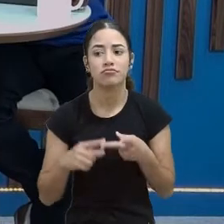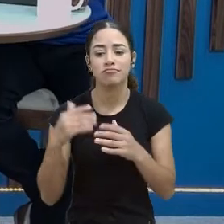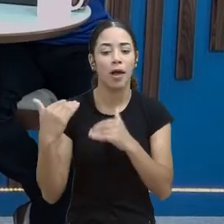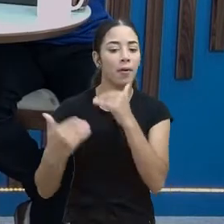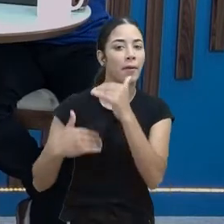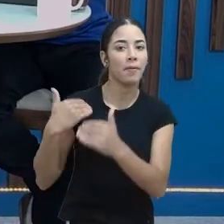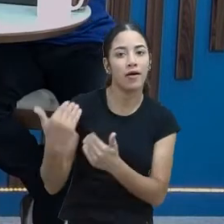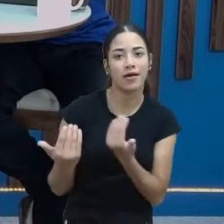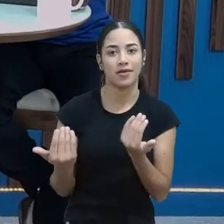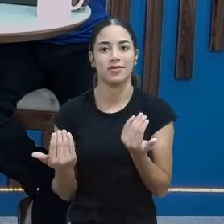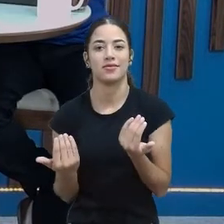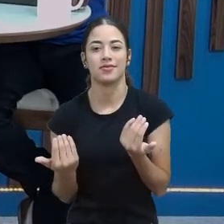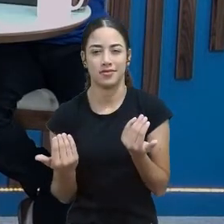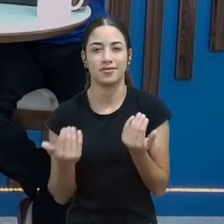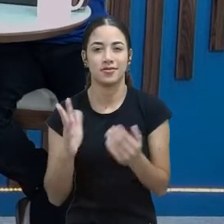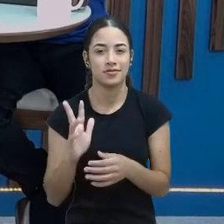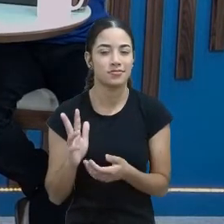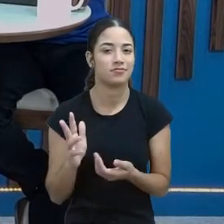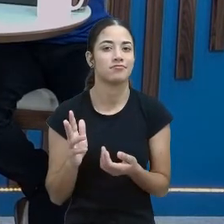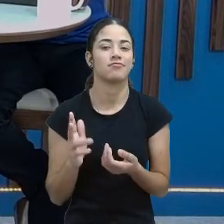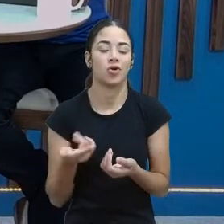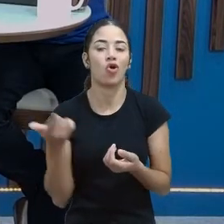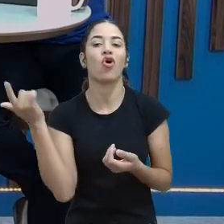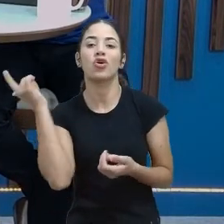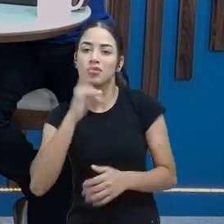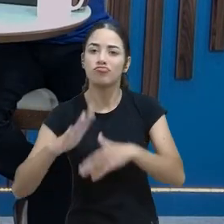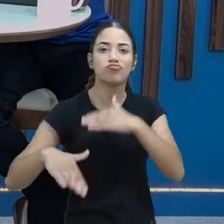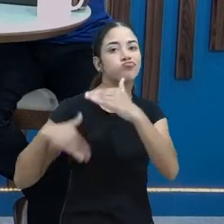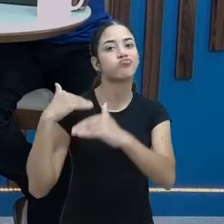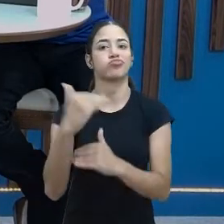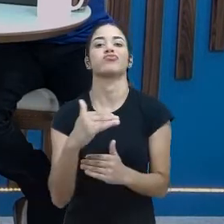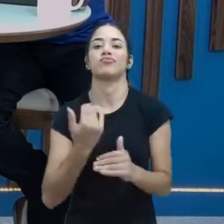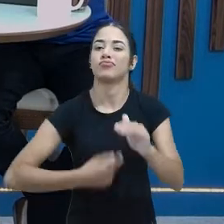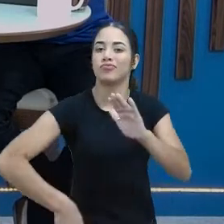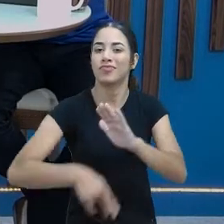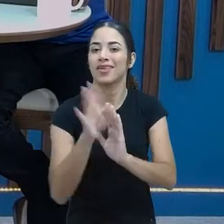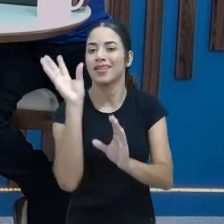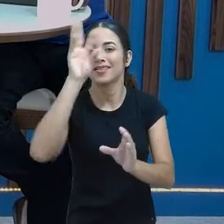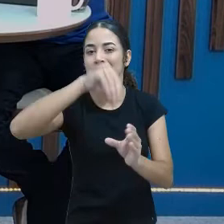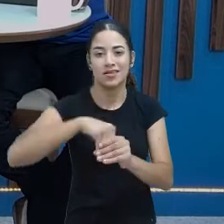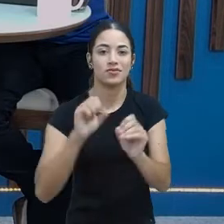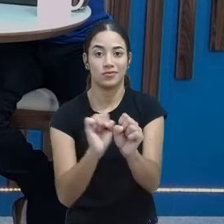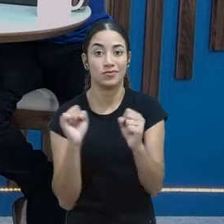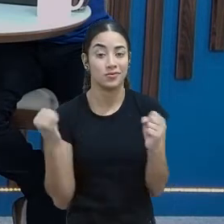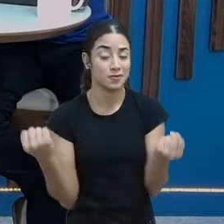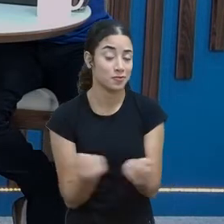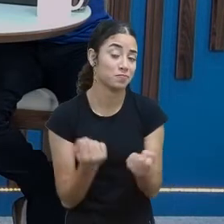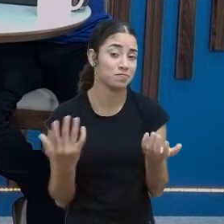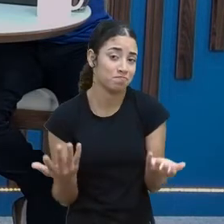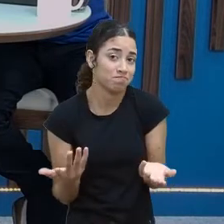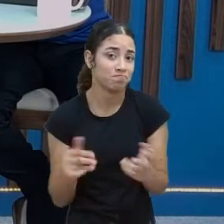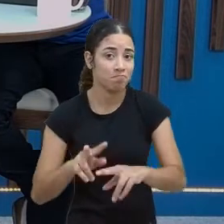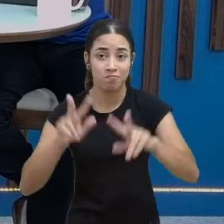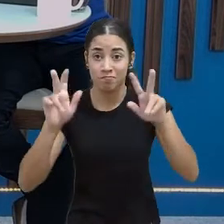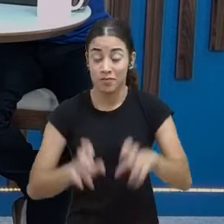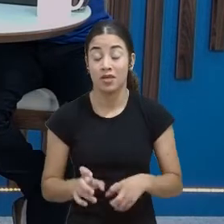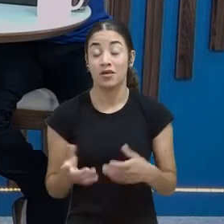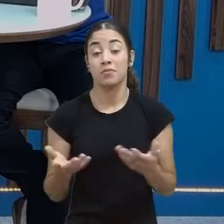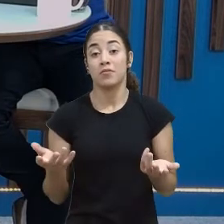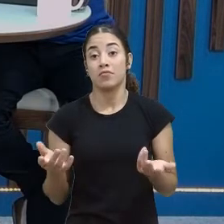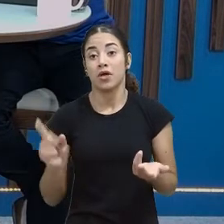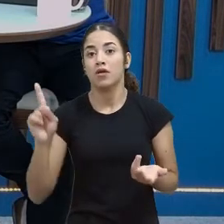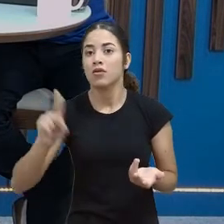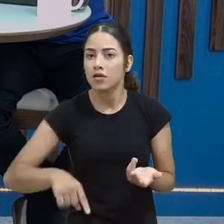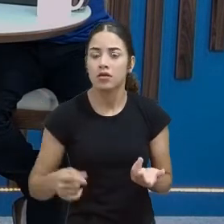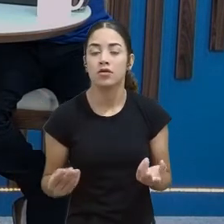crescer socialmente, né, ter ascensão social. Então, essa questão aí